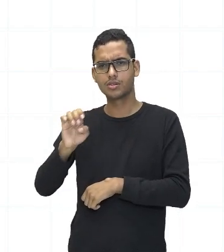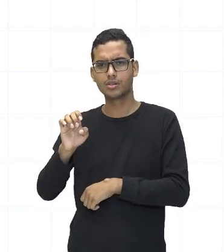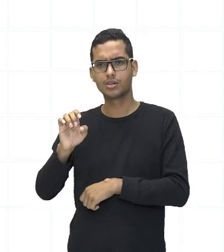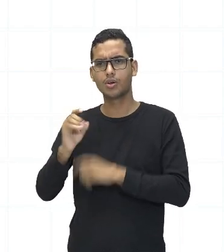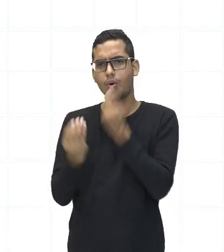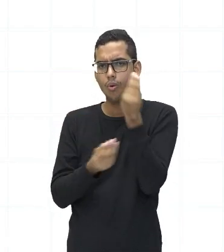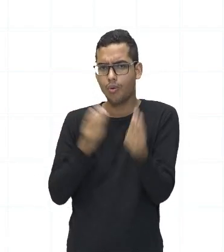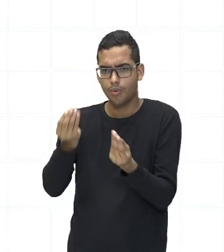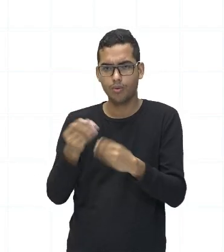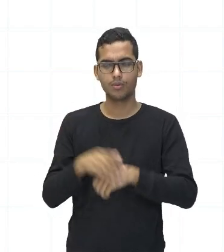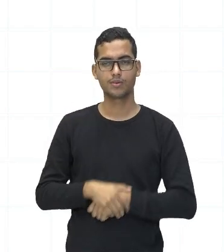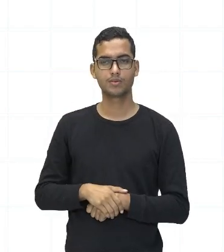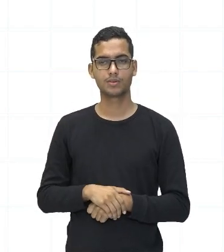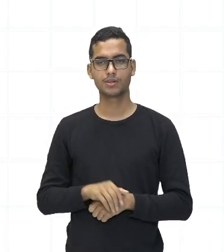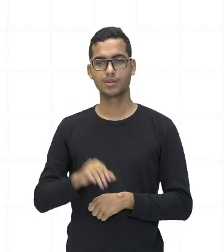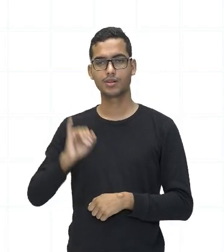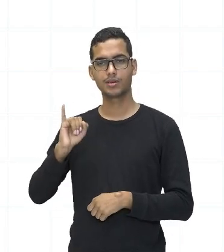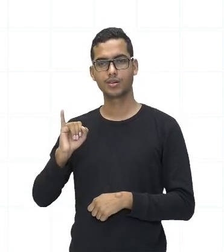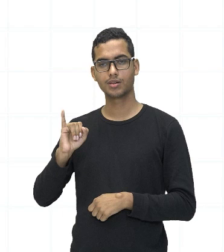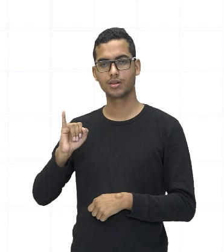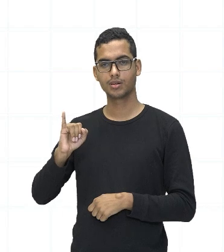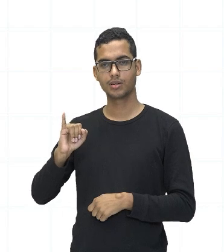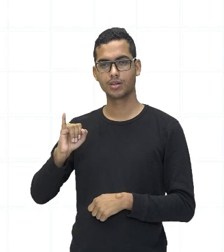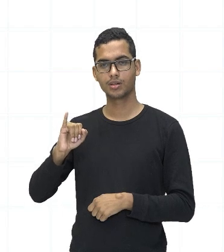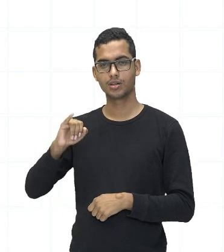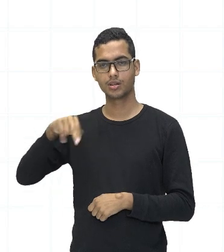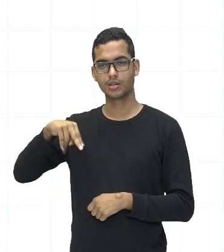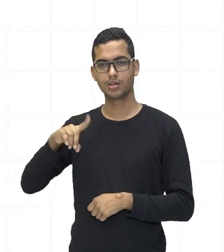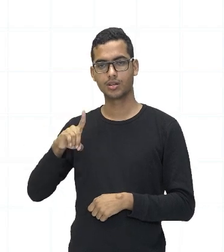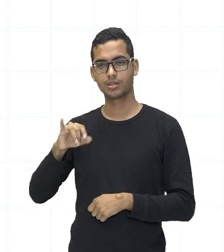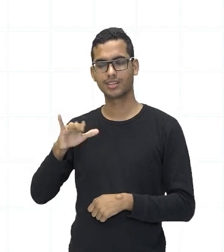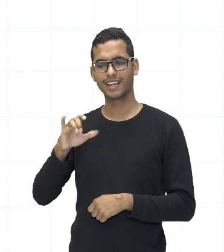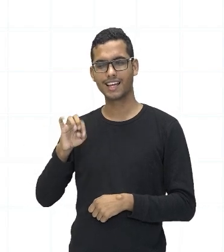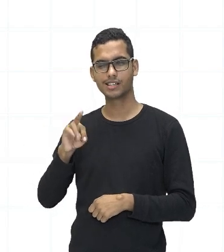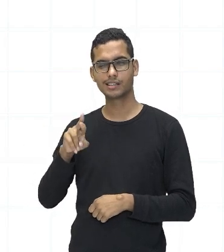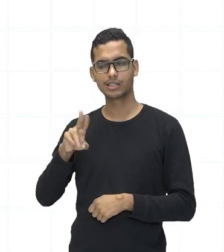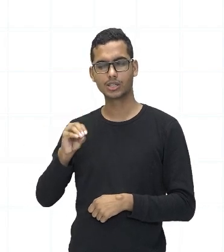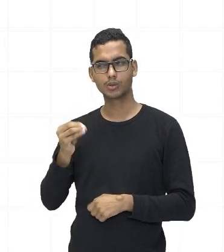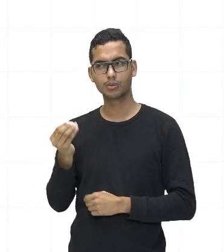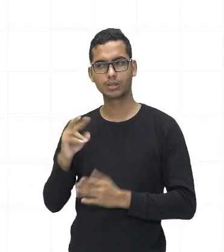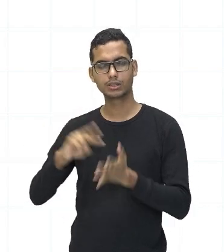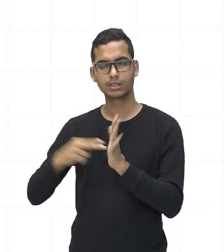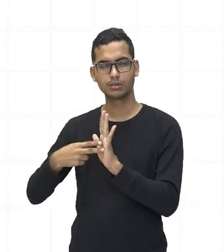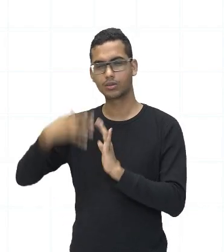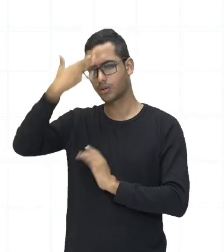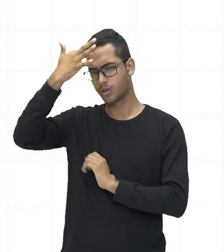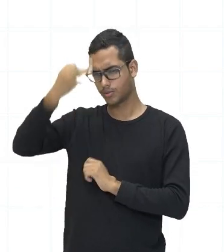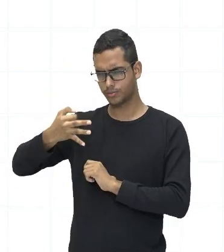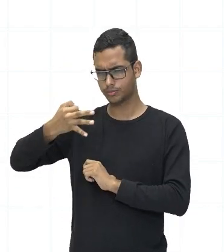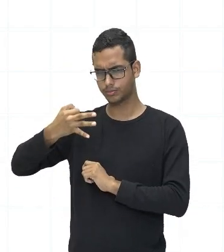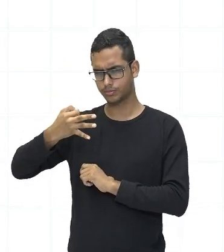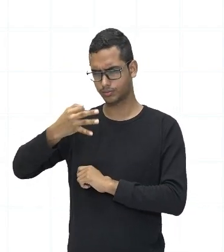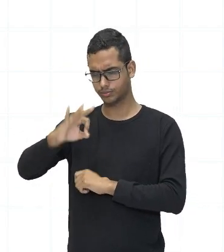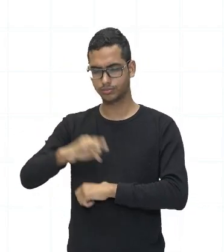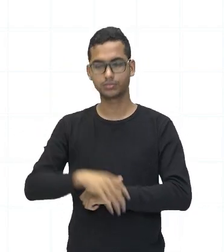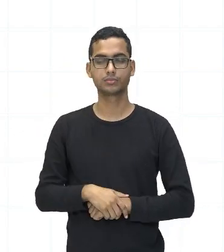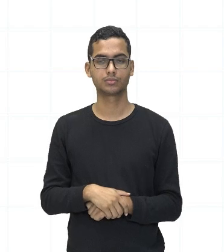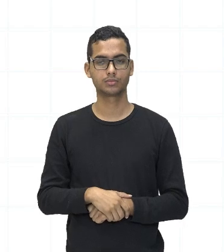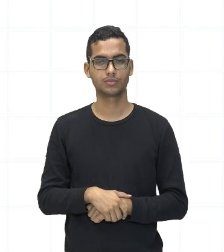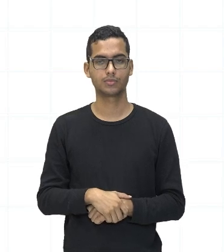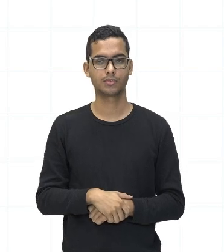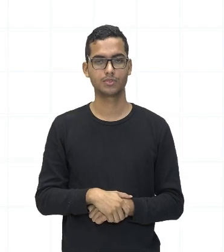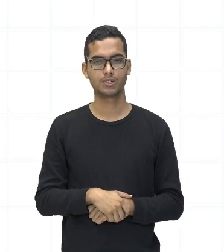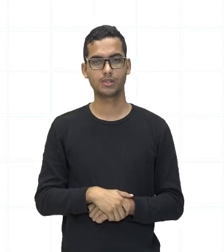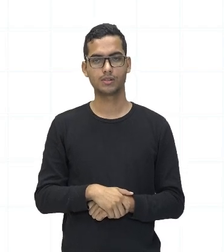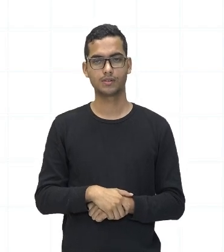modo indicativo, que é o modo da certeza. Nessa segunda ocorrência, não temos aí a indicação de uma